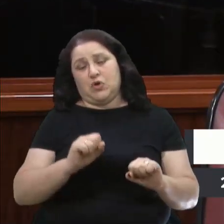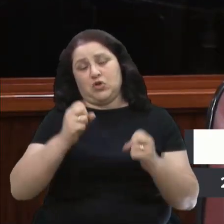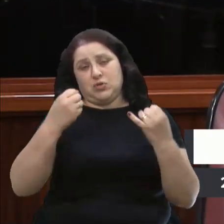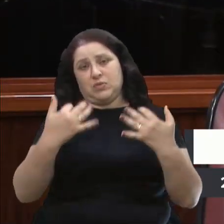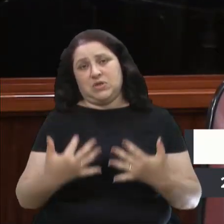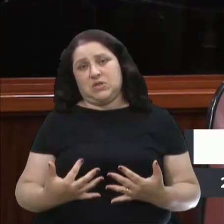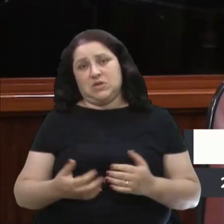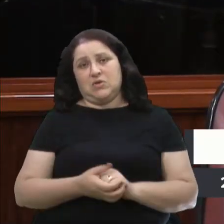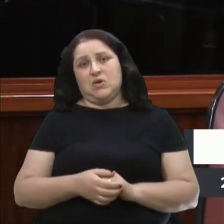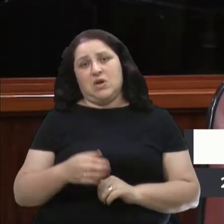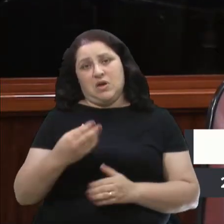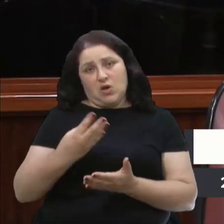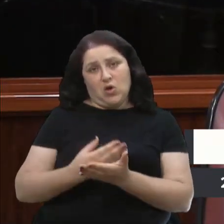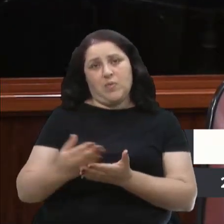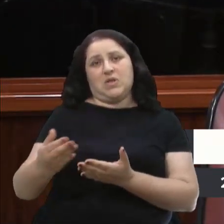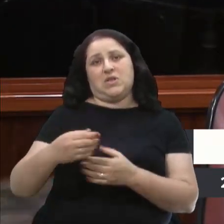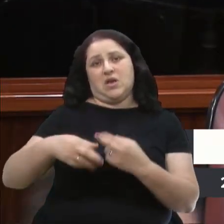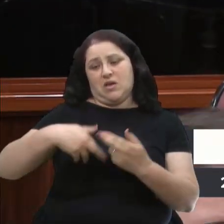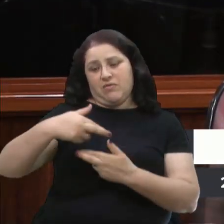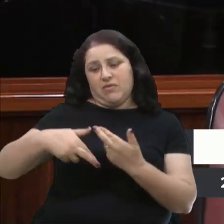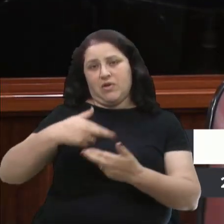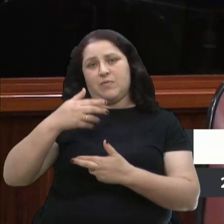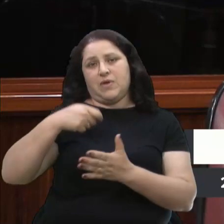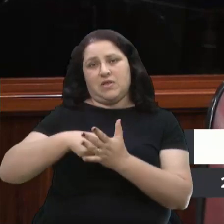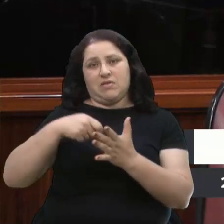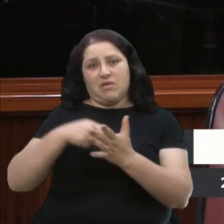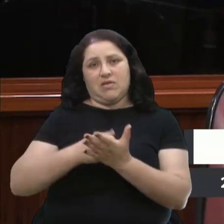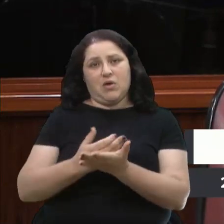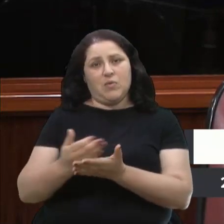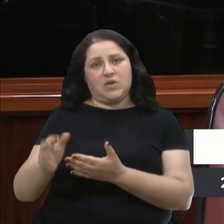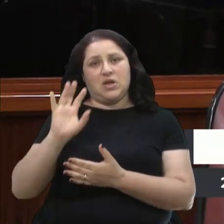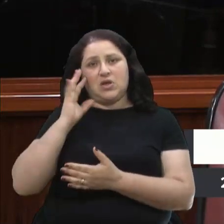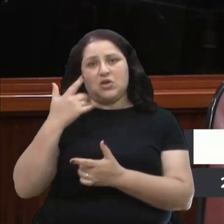né? Vamos começar a reforma para tentar